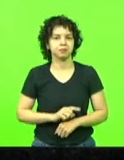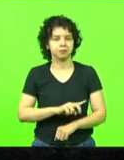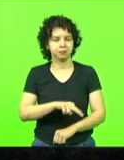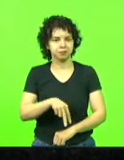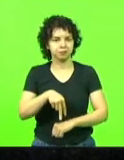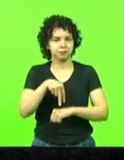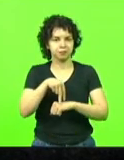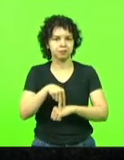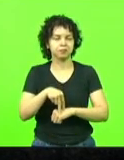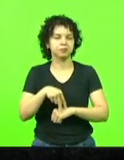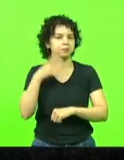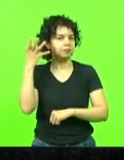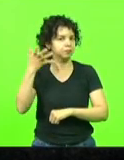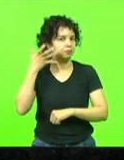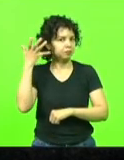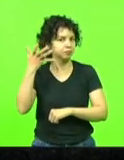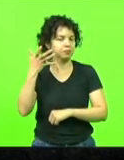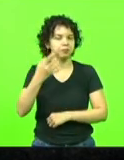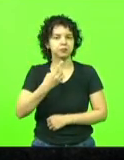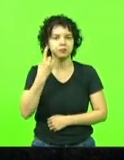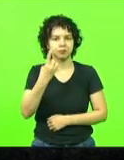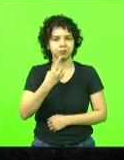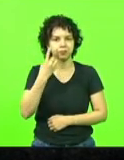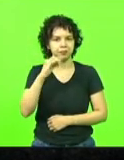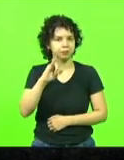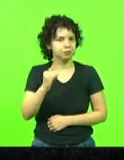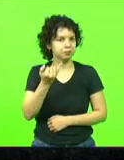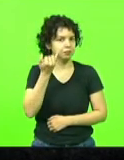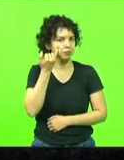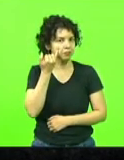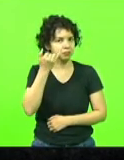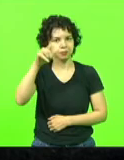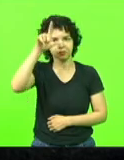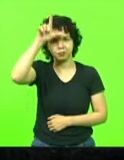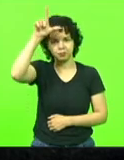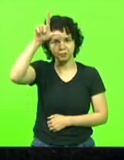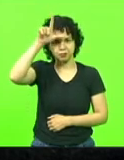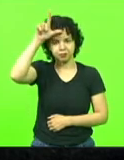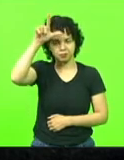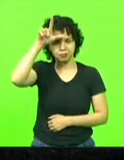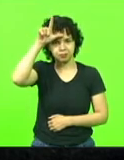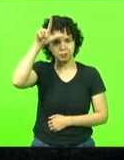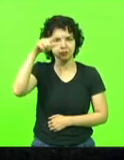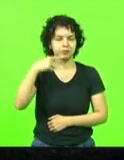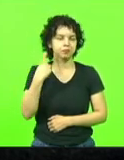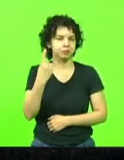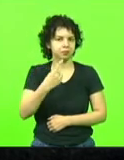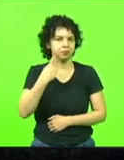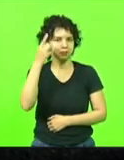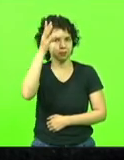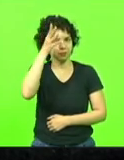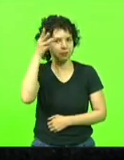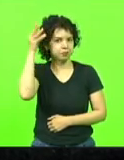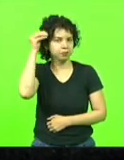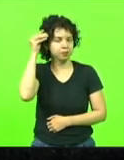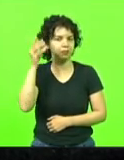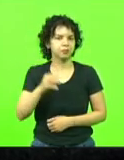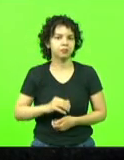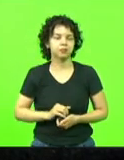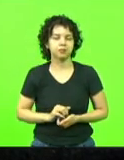palavra os senhores deputados Gessé Lopes, Sargento Lima e a senhora deputada Luciane Carminati.